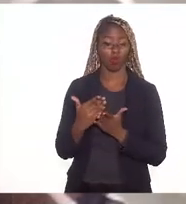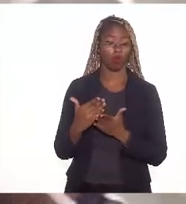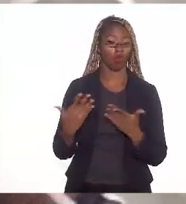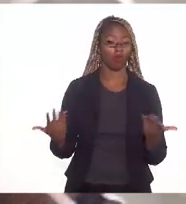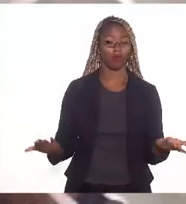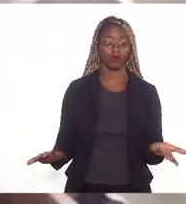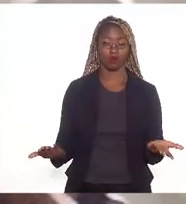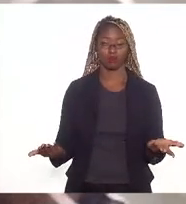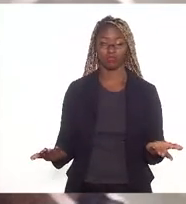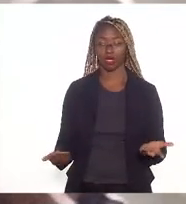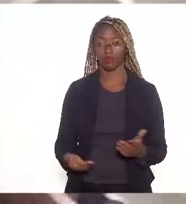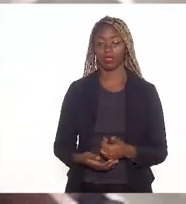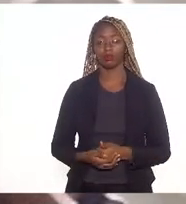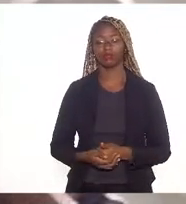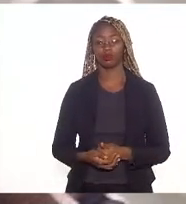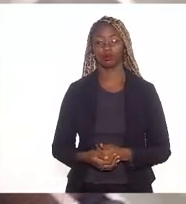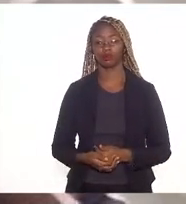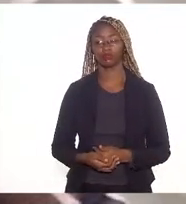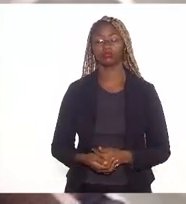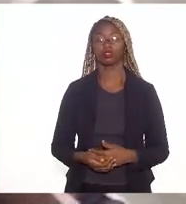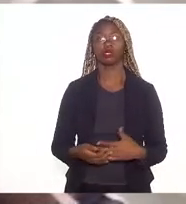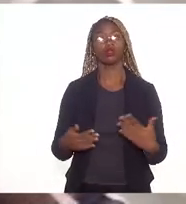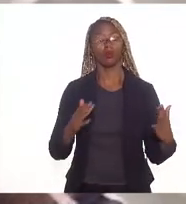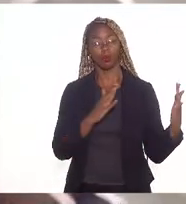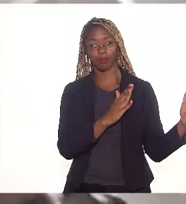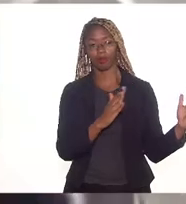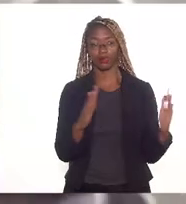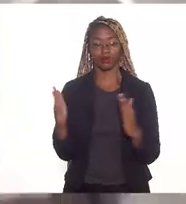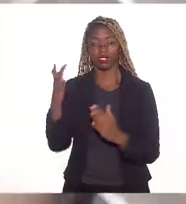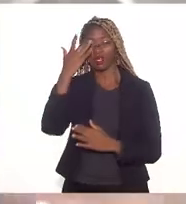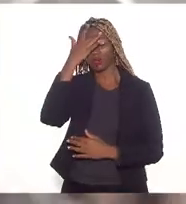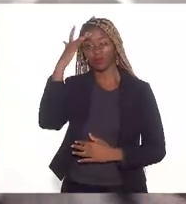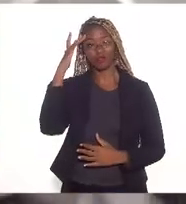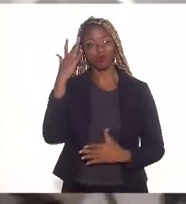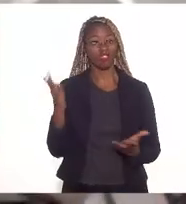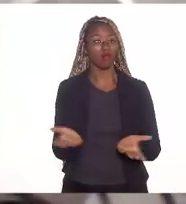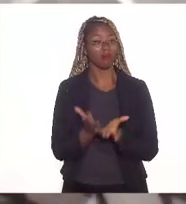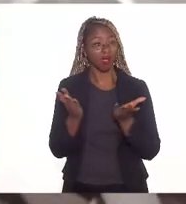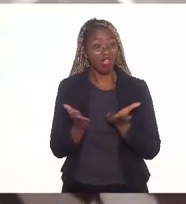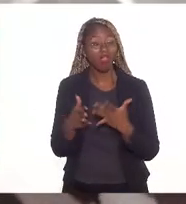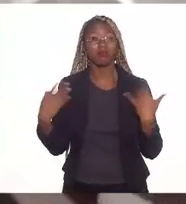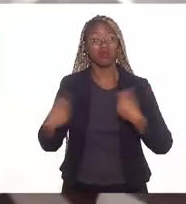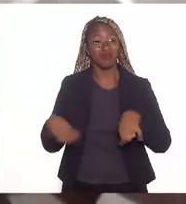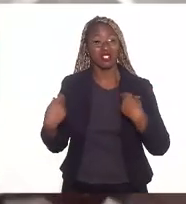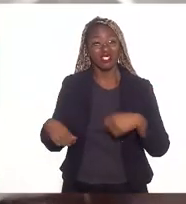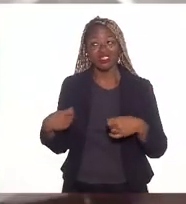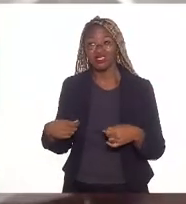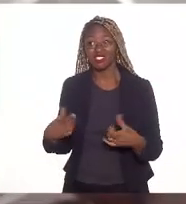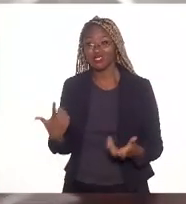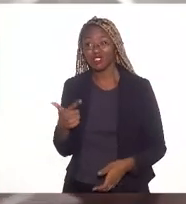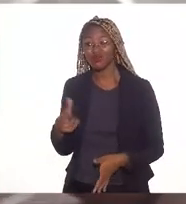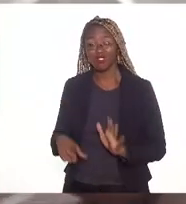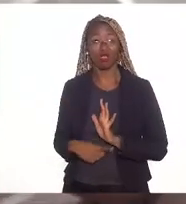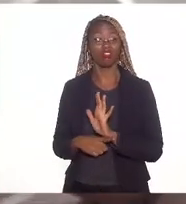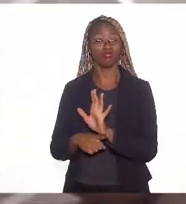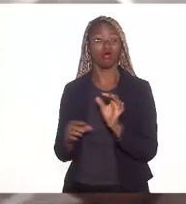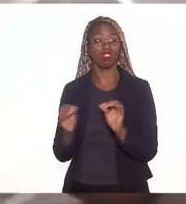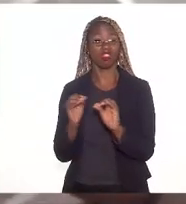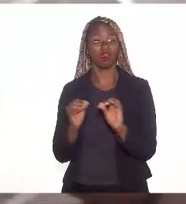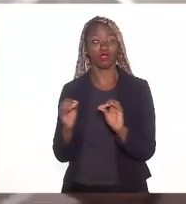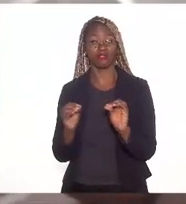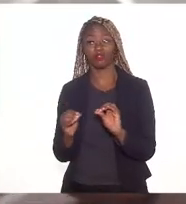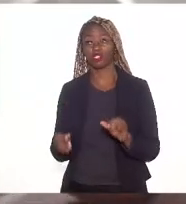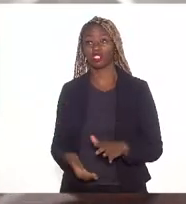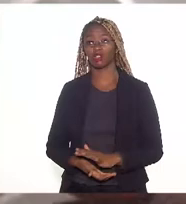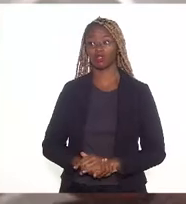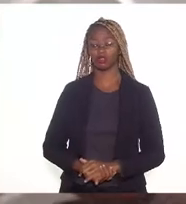dizer, o momento em que as pessoas em condição de vulnerabilidade possam ser socorridas. Então, eu queria saber quando